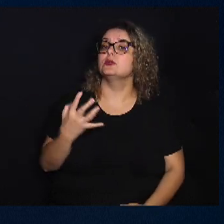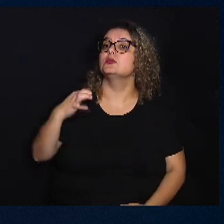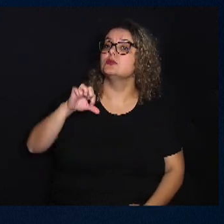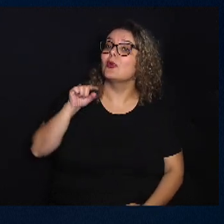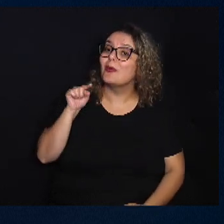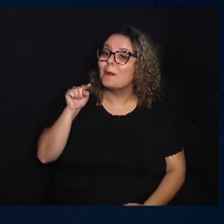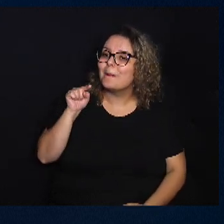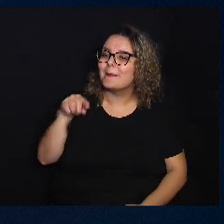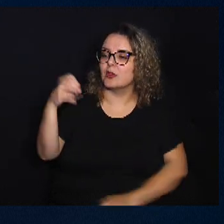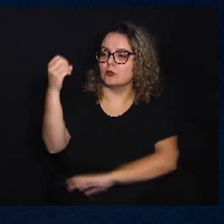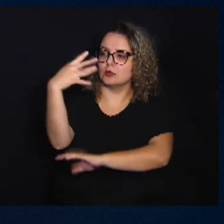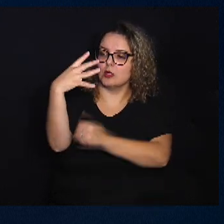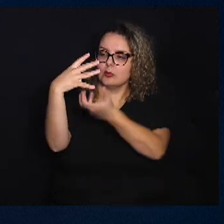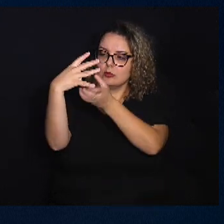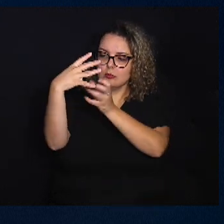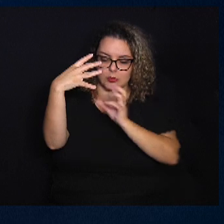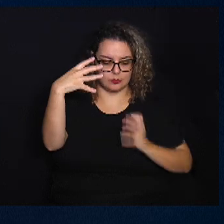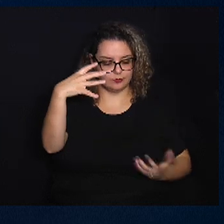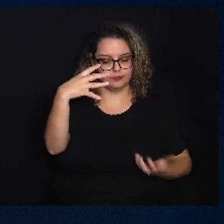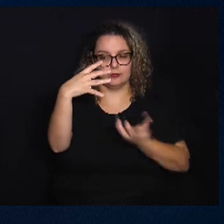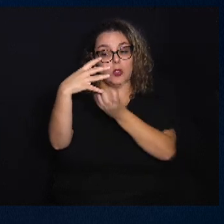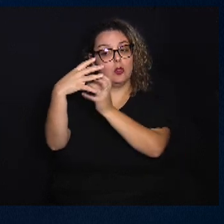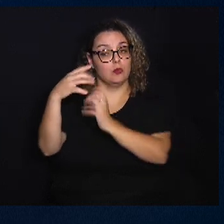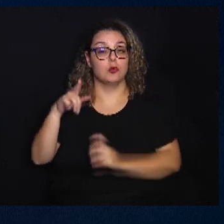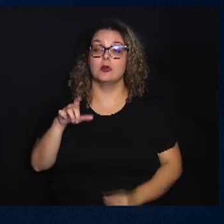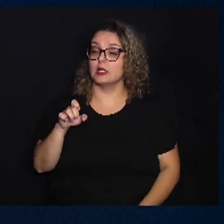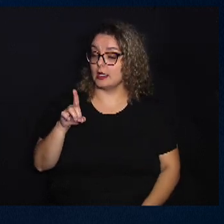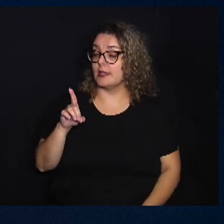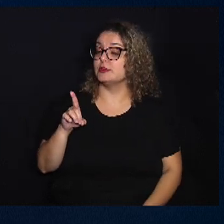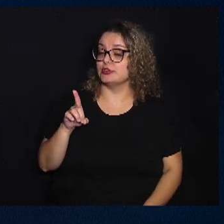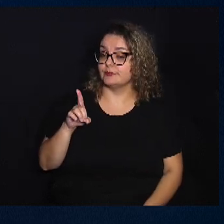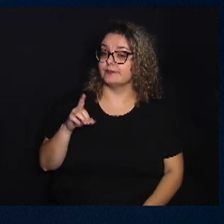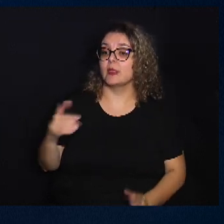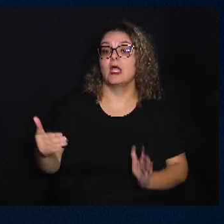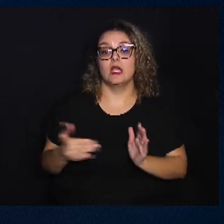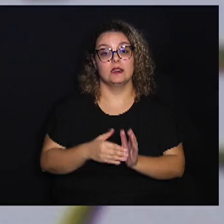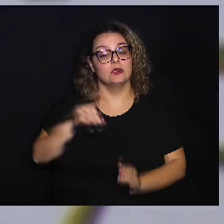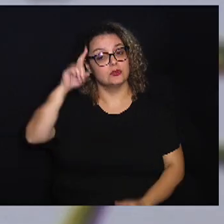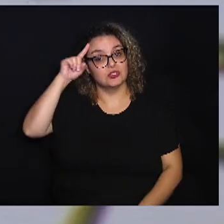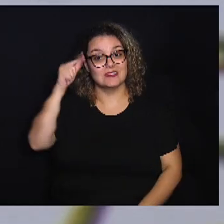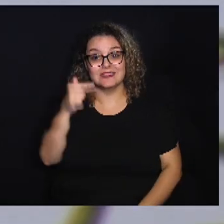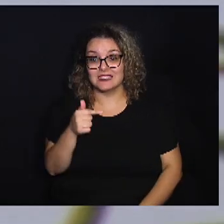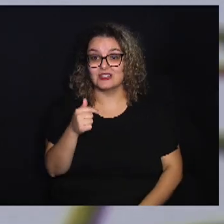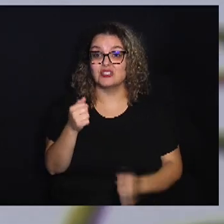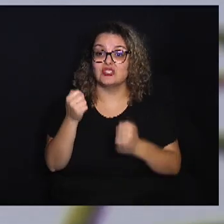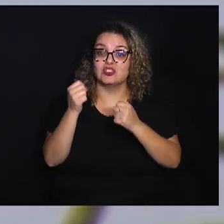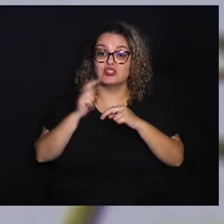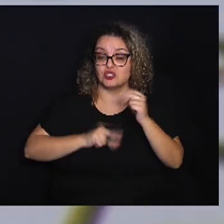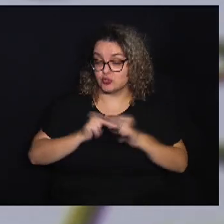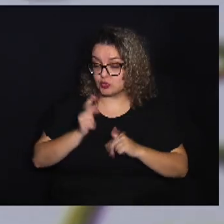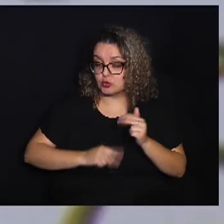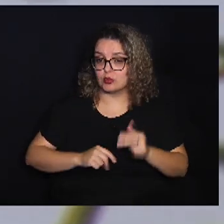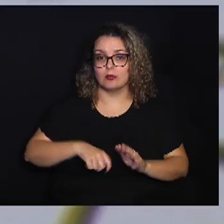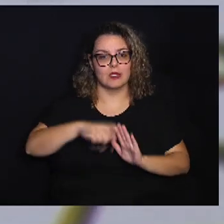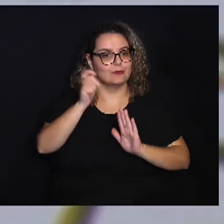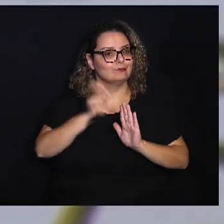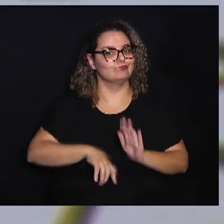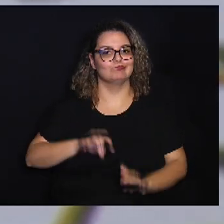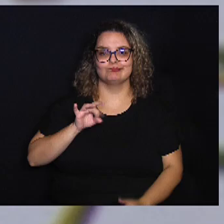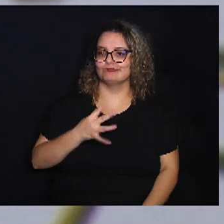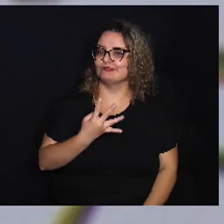40.449 luminárias convencionais por luminárias de LED até o dia 7 de junho, mas executou apenas cerca